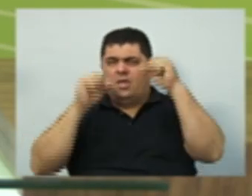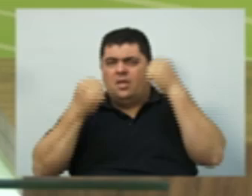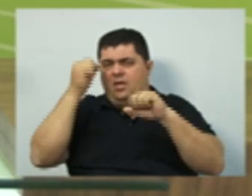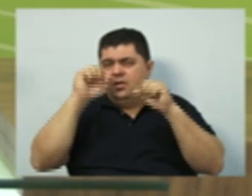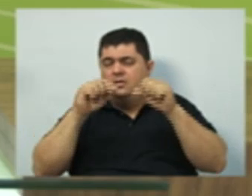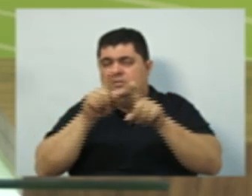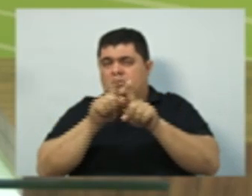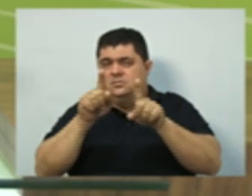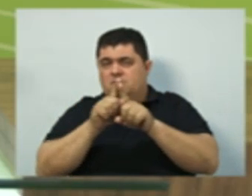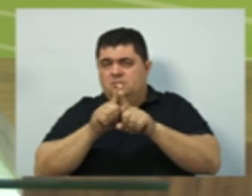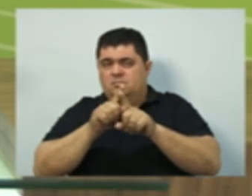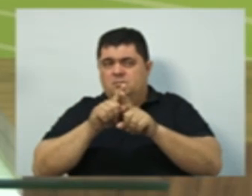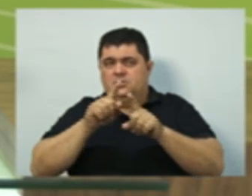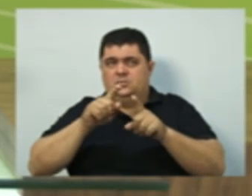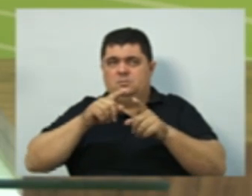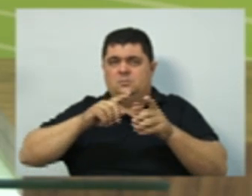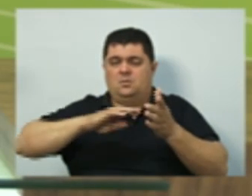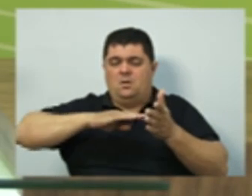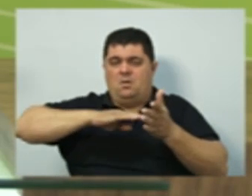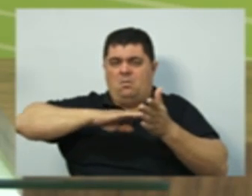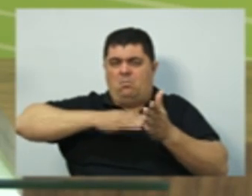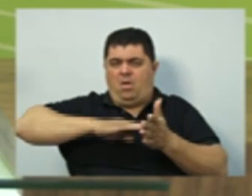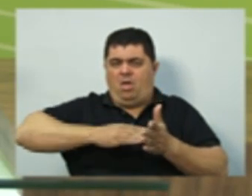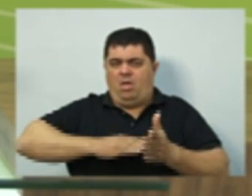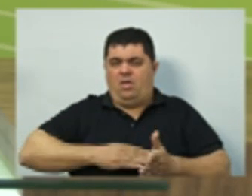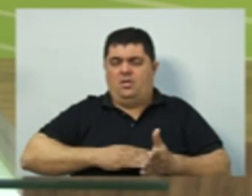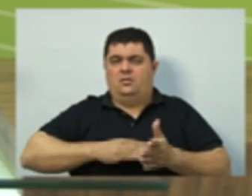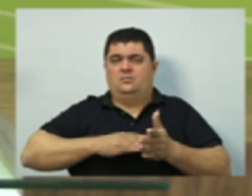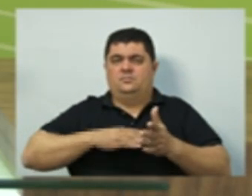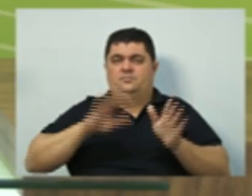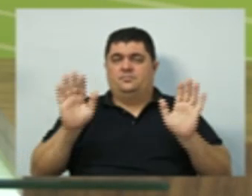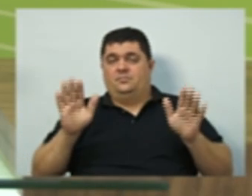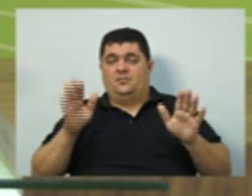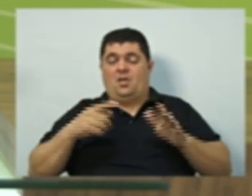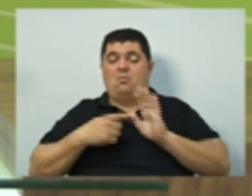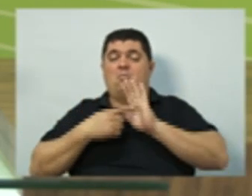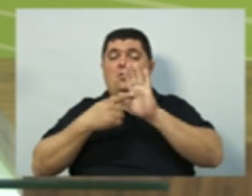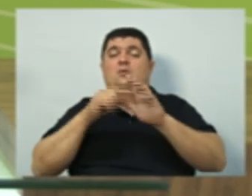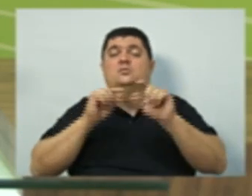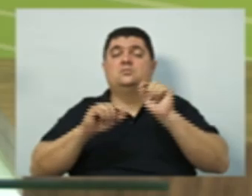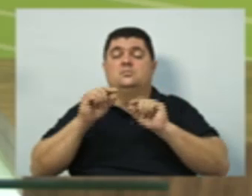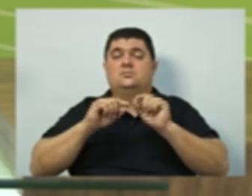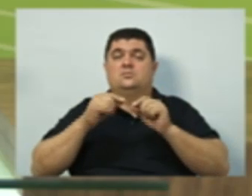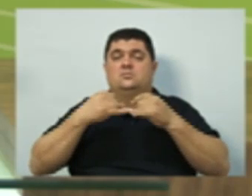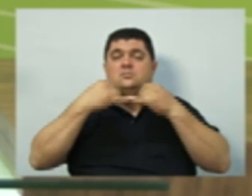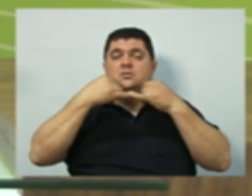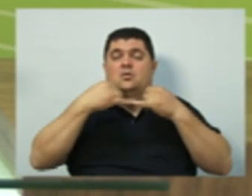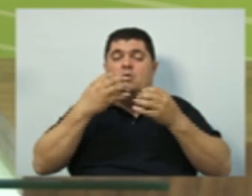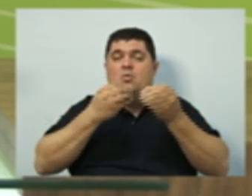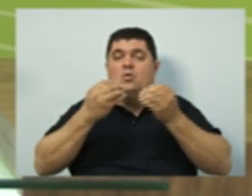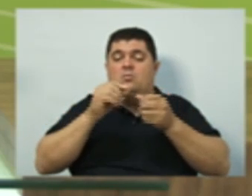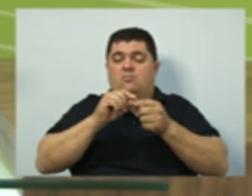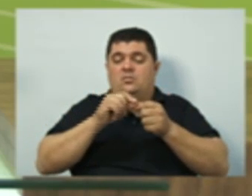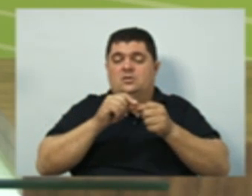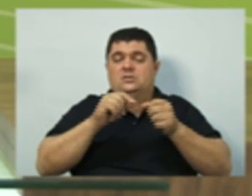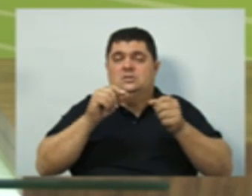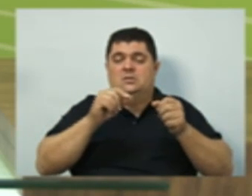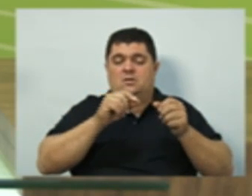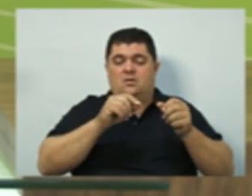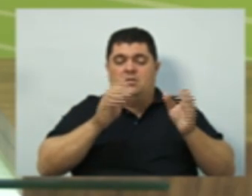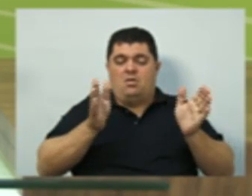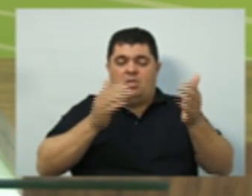e a mecanização do processo de trabalho. O Chaplin vai retratar muito bem a questão das linhas de produção, né? As pessoas